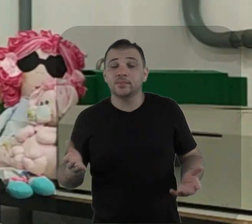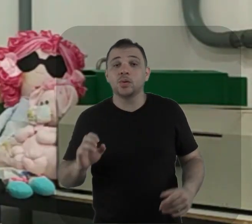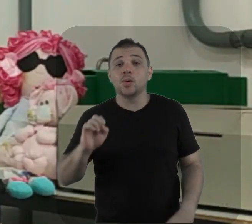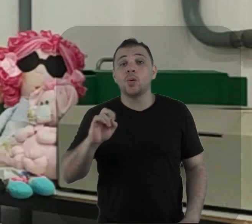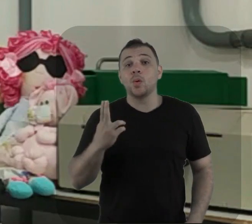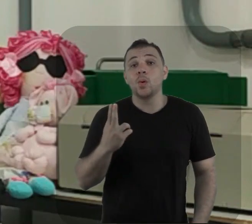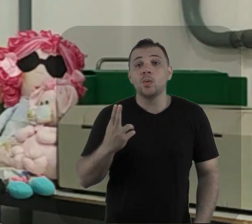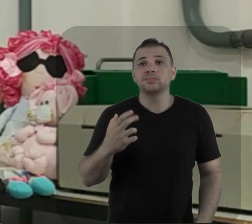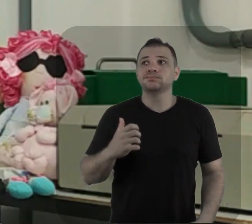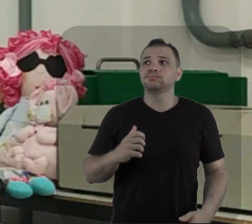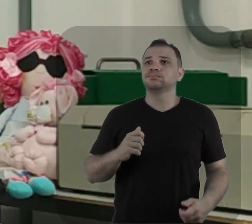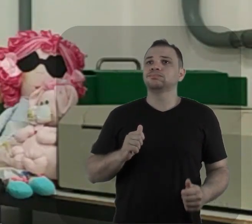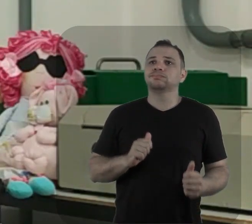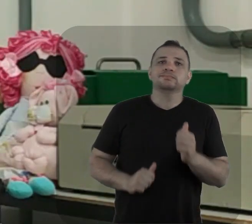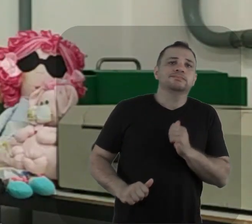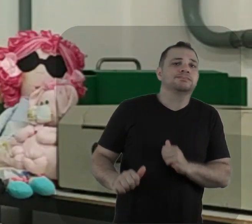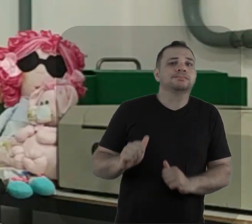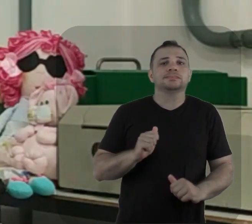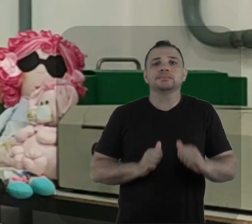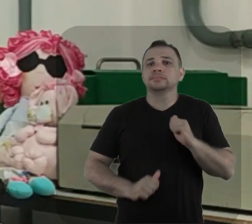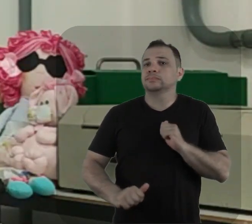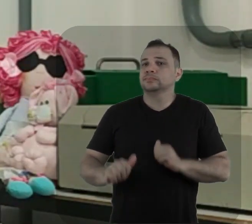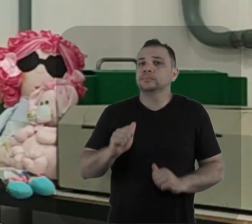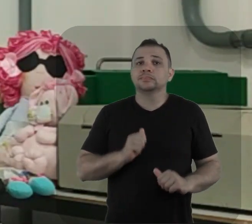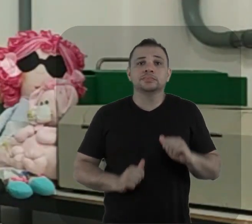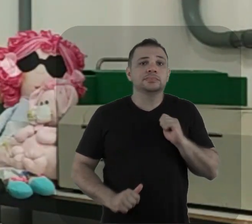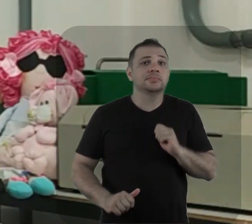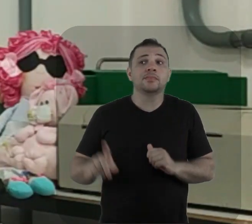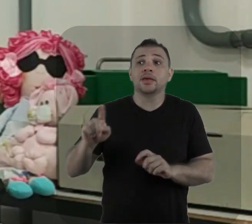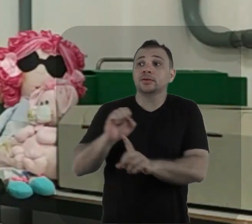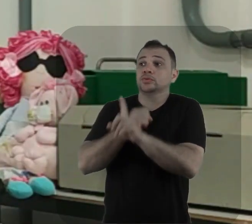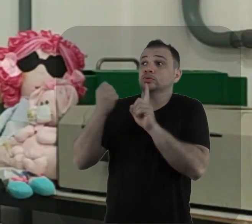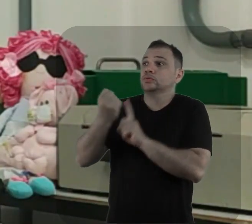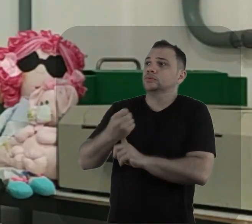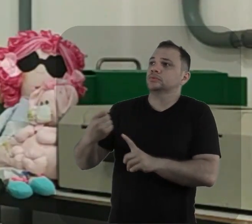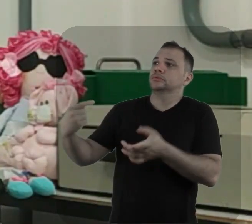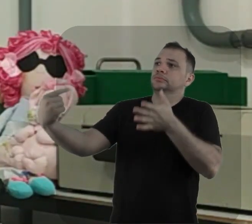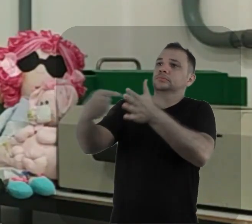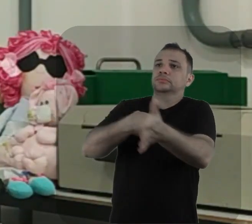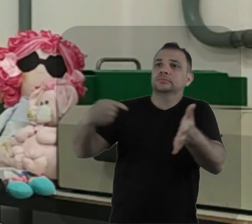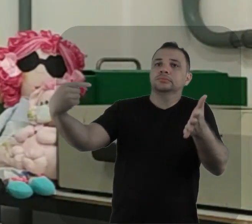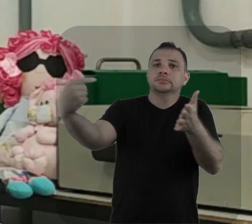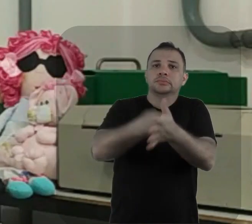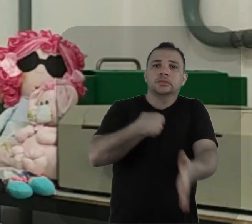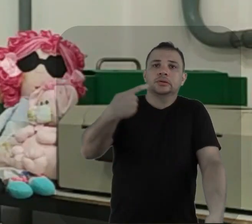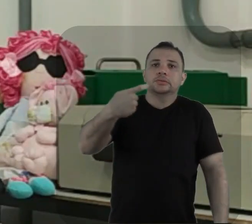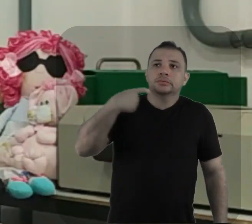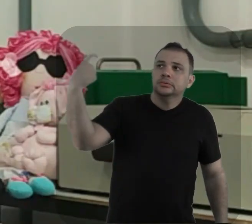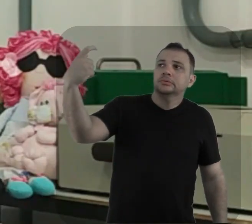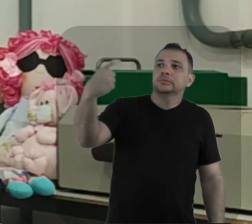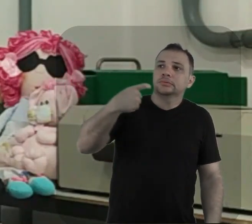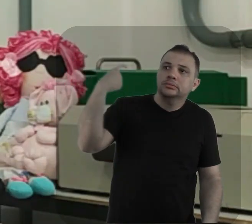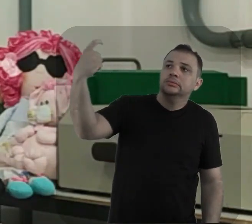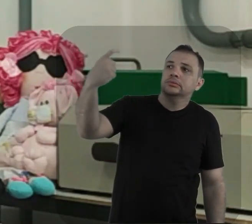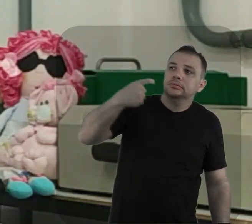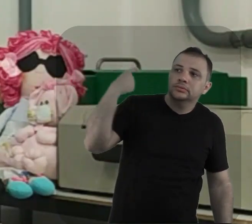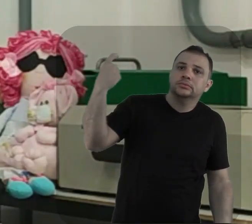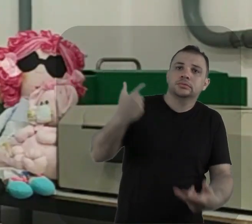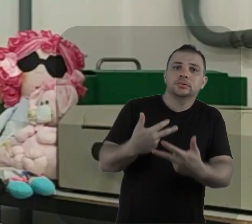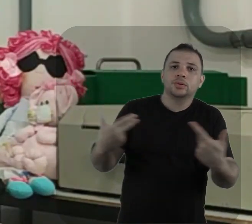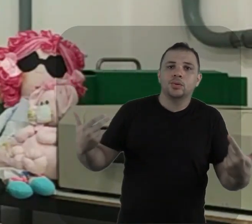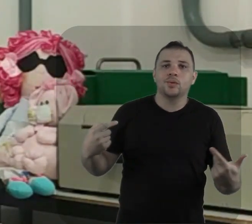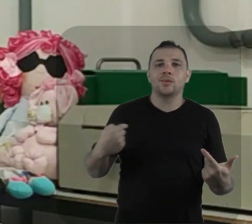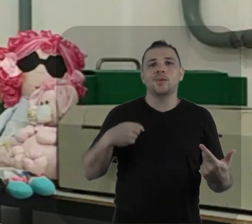de repente, não ficar ansioso numa sociedade de muita cobrança, cobrança por resultados, de